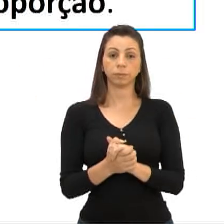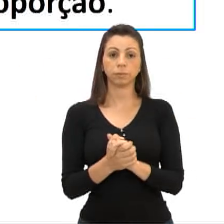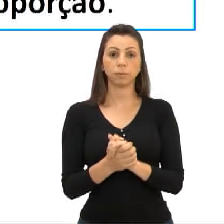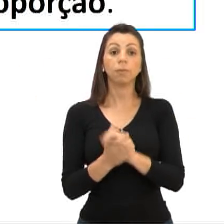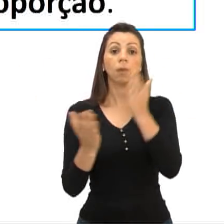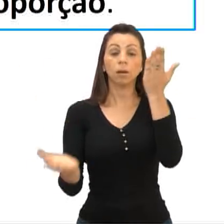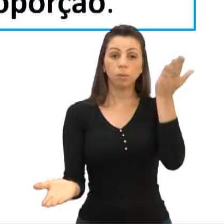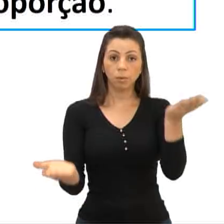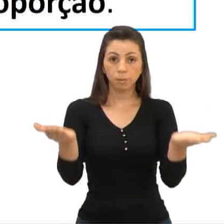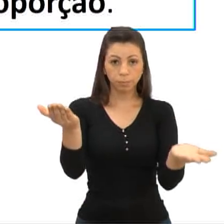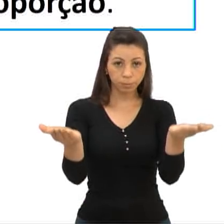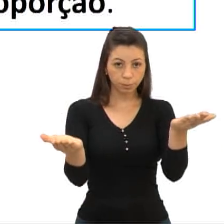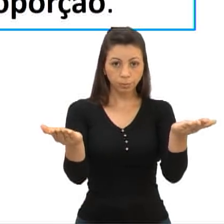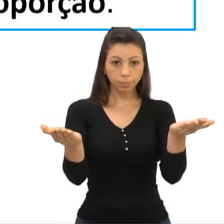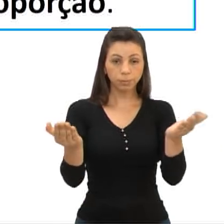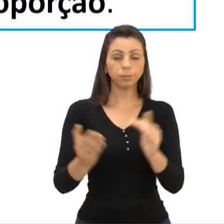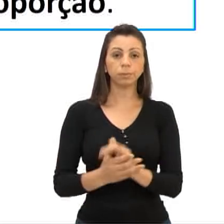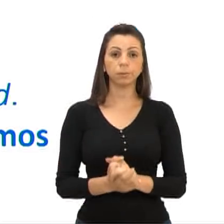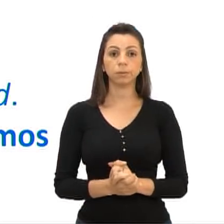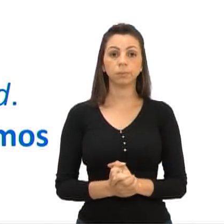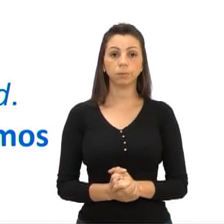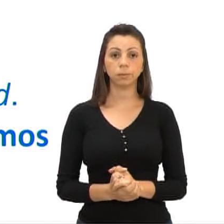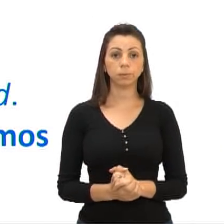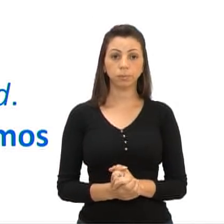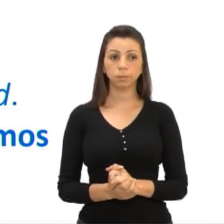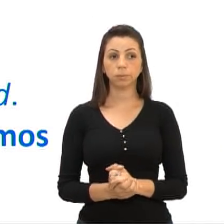uma proporção.